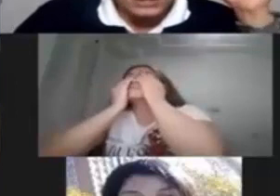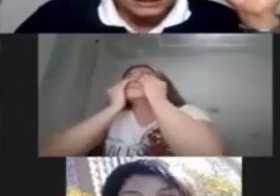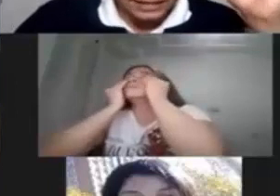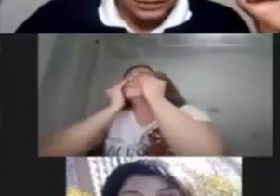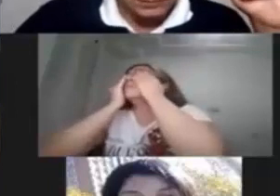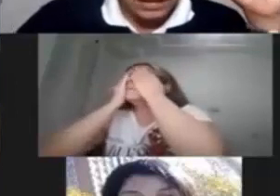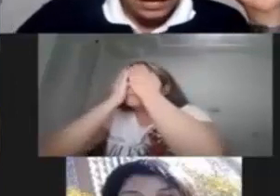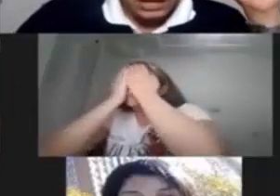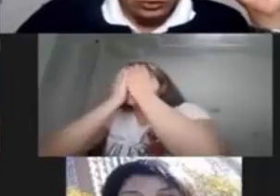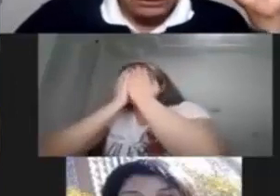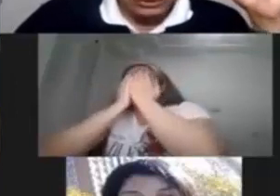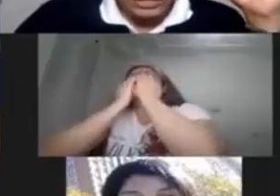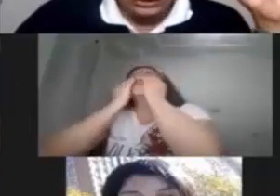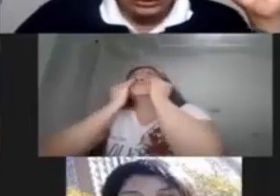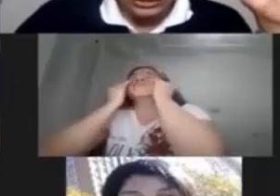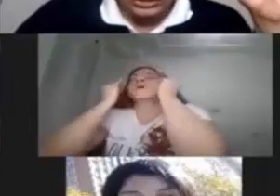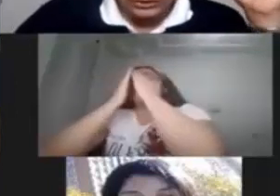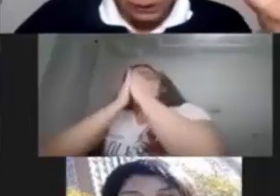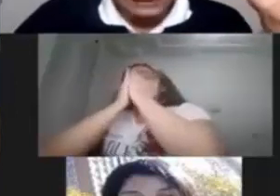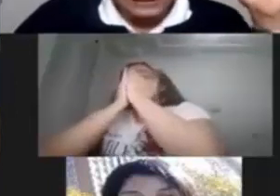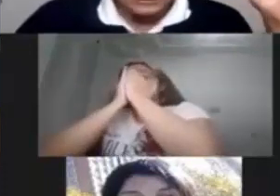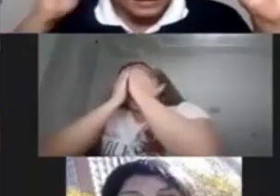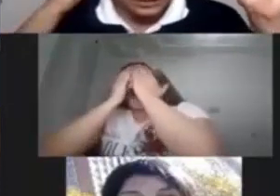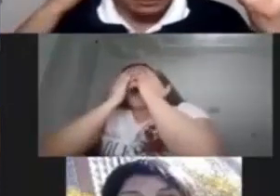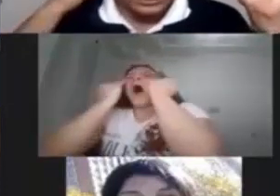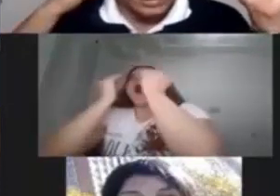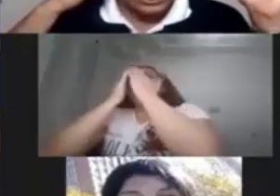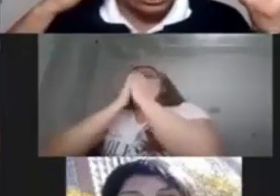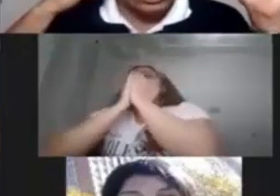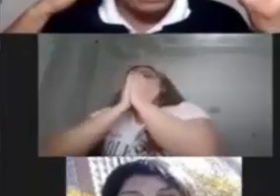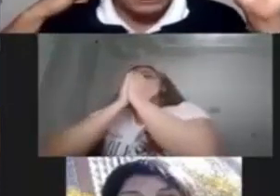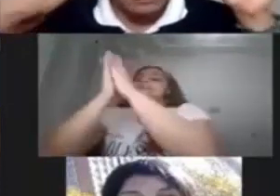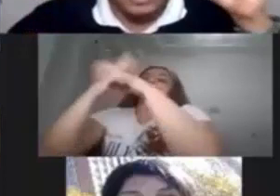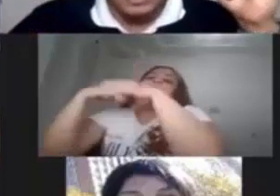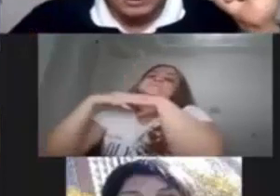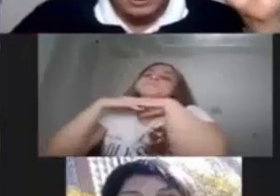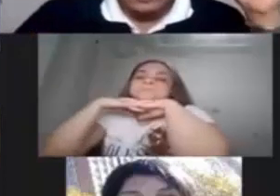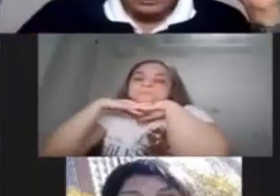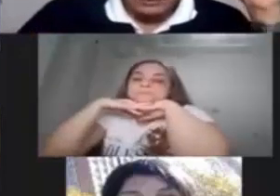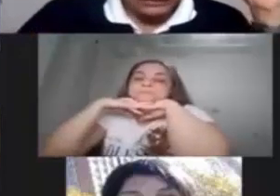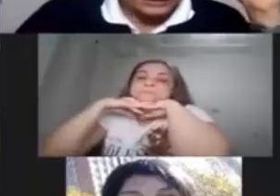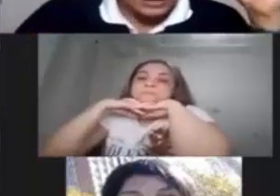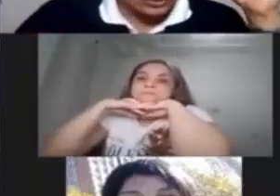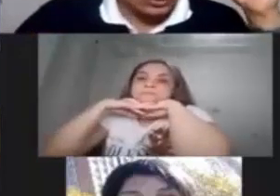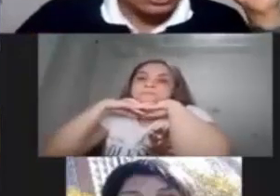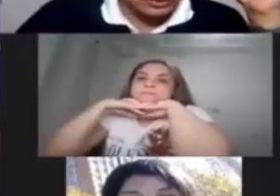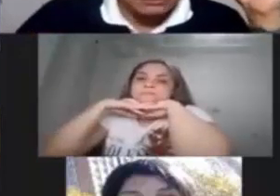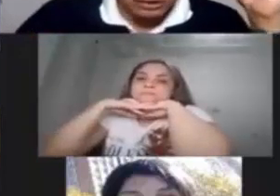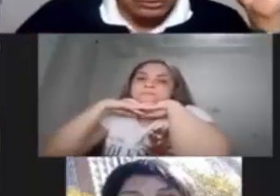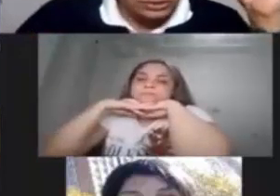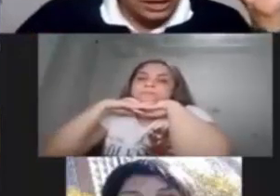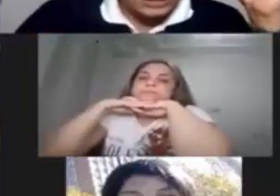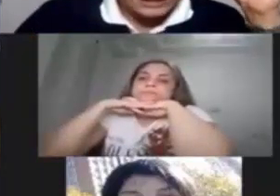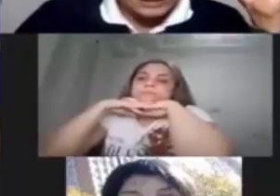20 17 recomendou-lhe Jesus não me detenhas porque ainda não subi para meu pai mas vai ter os meus